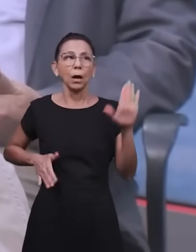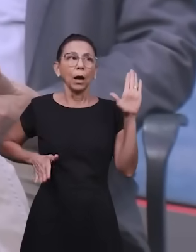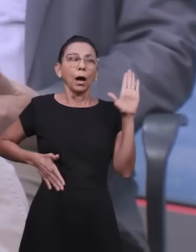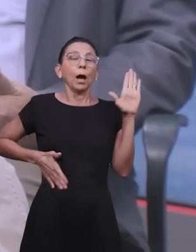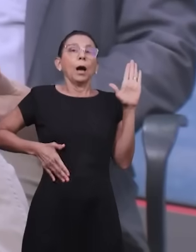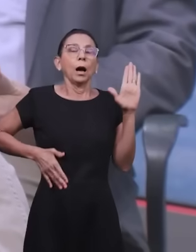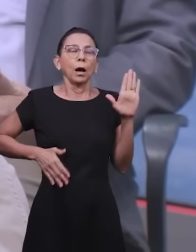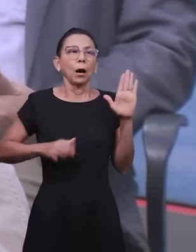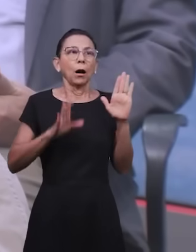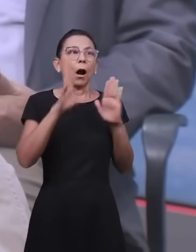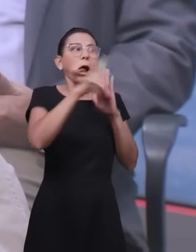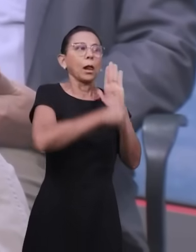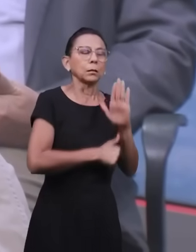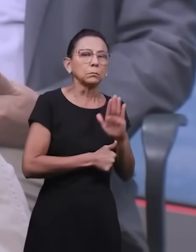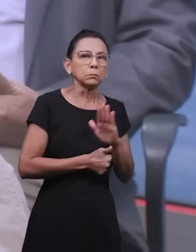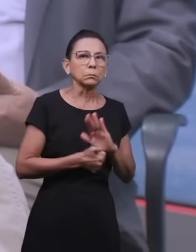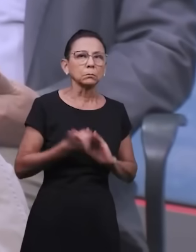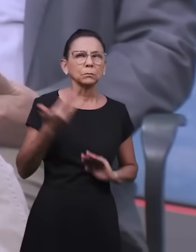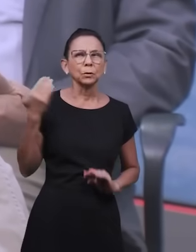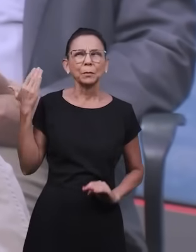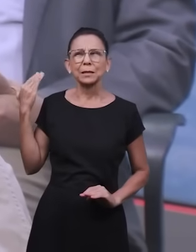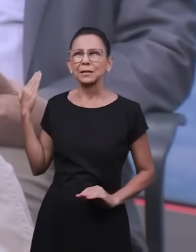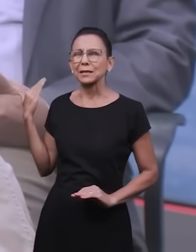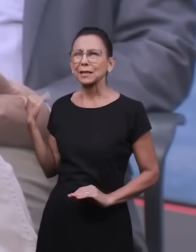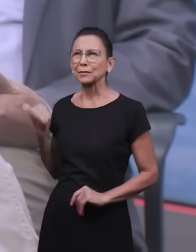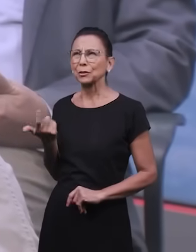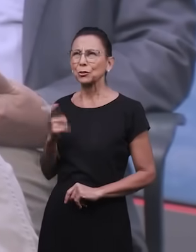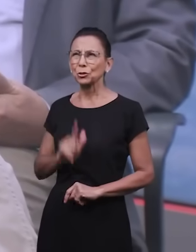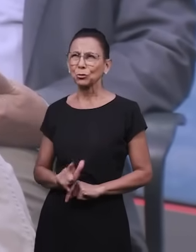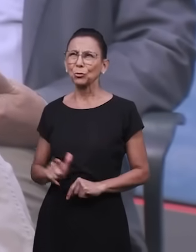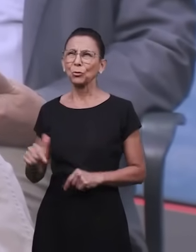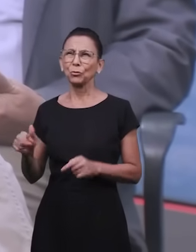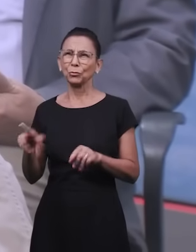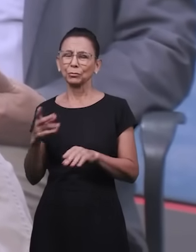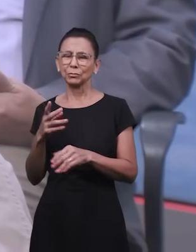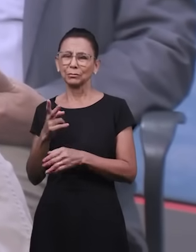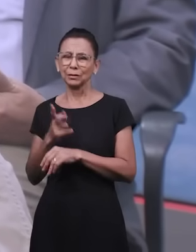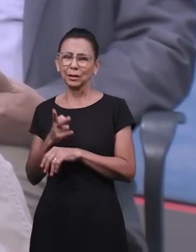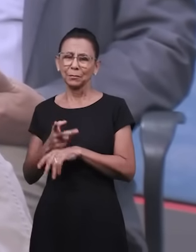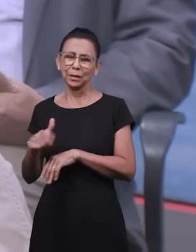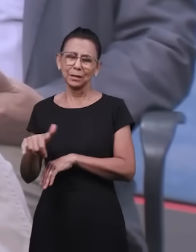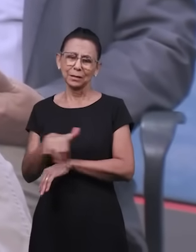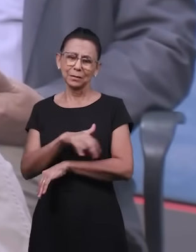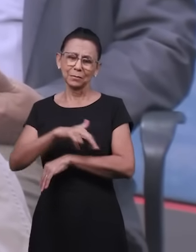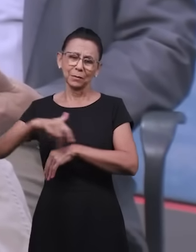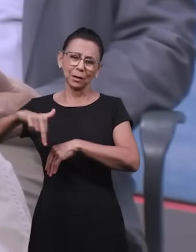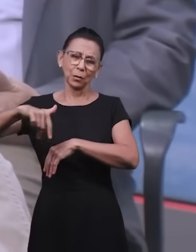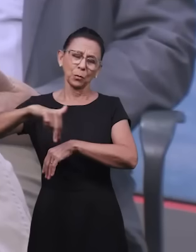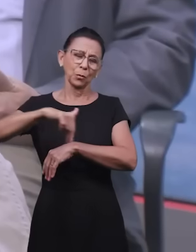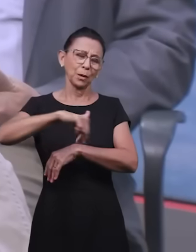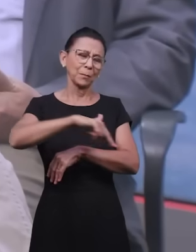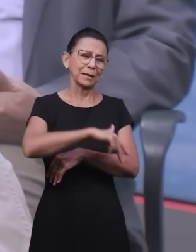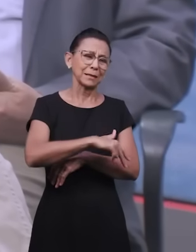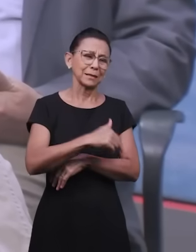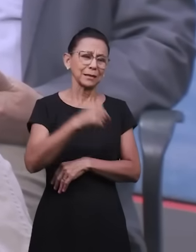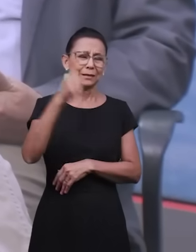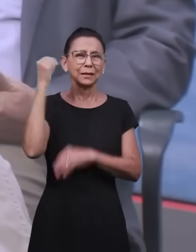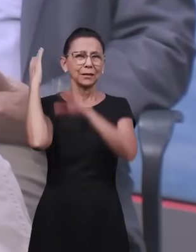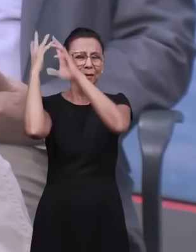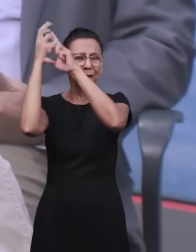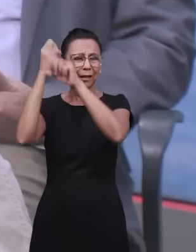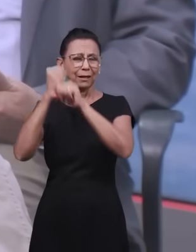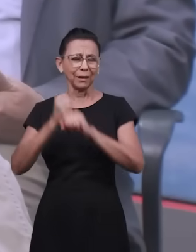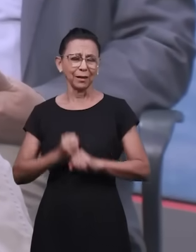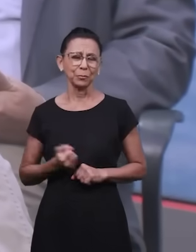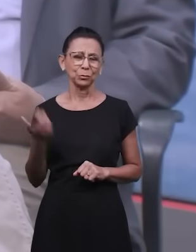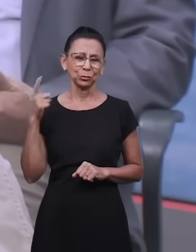causa um mal-estar, ok? Mas às vezes não, estou numa situação tranquila, relaxada, geralmente quando relaxa, vai para